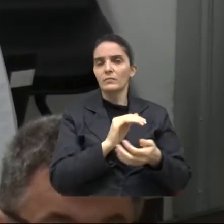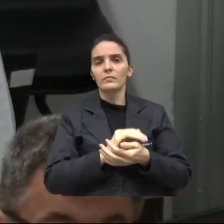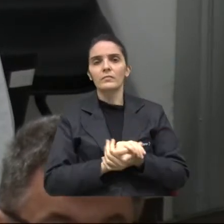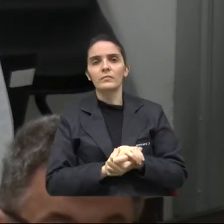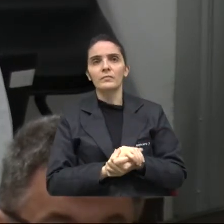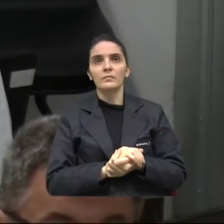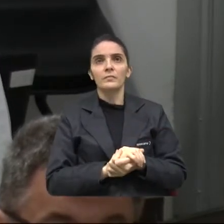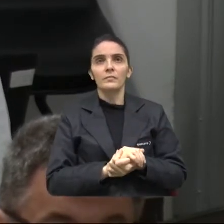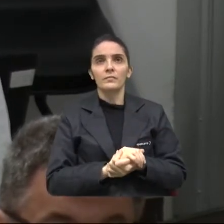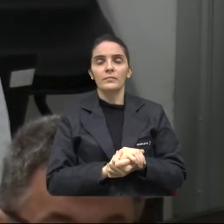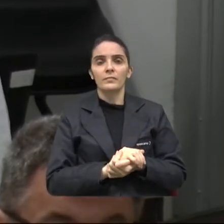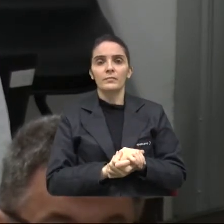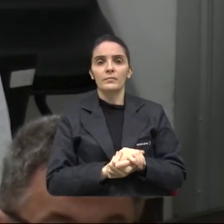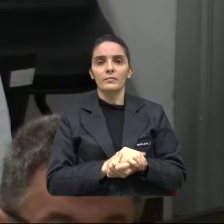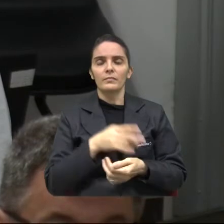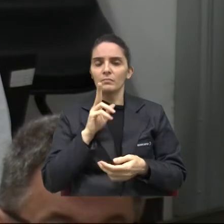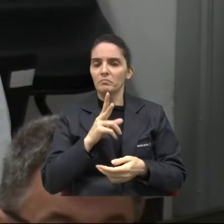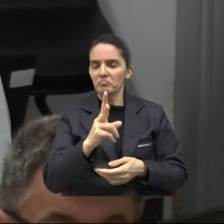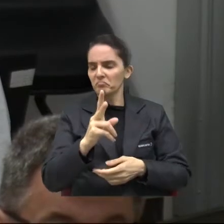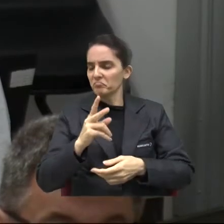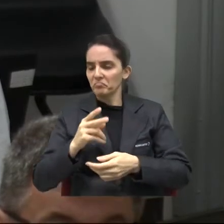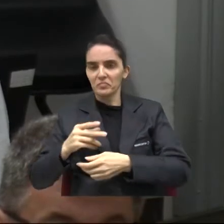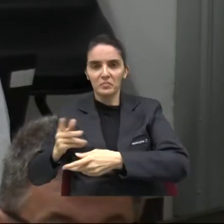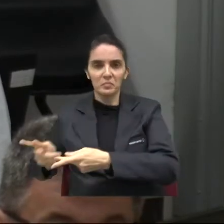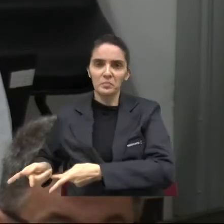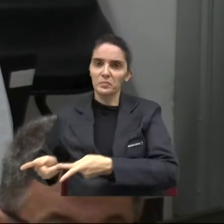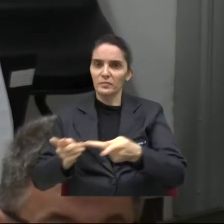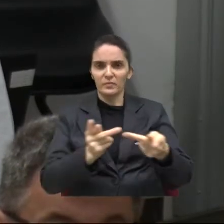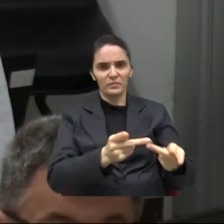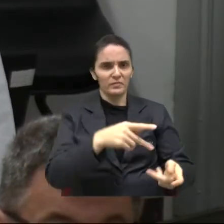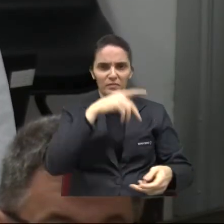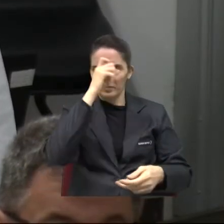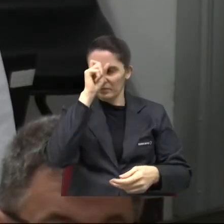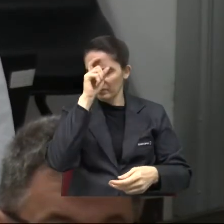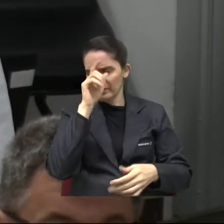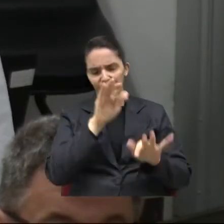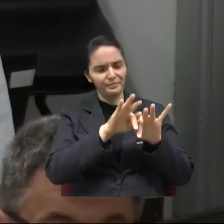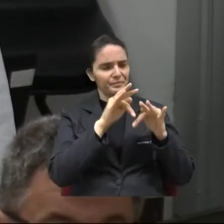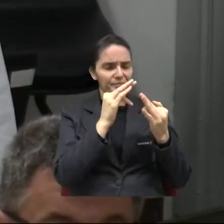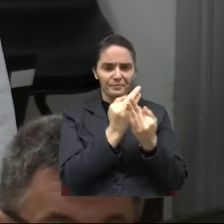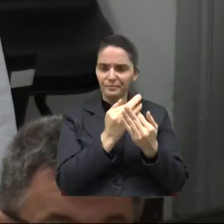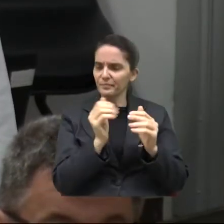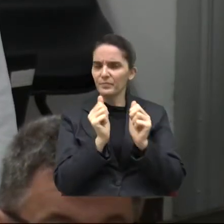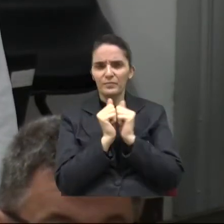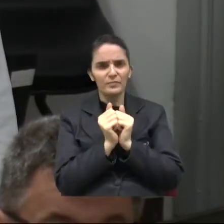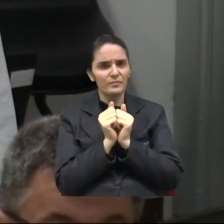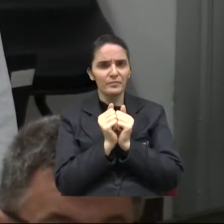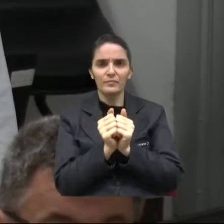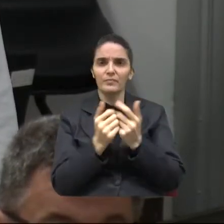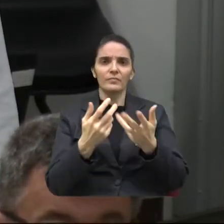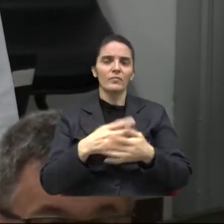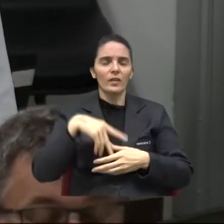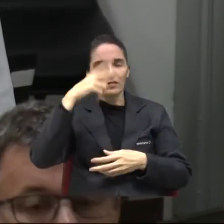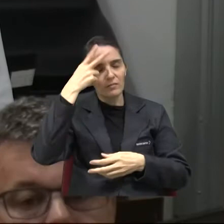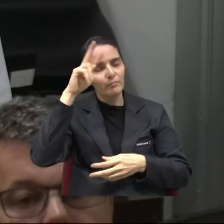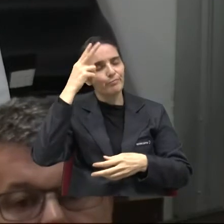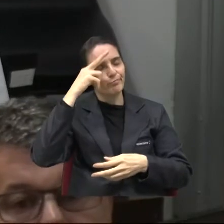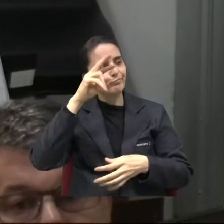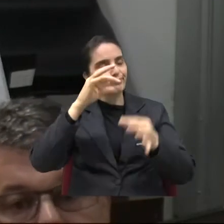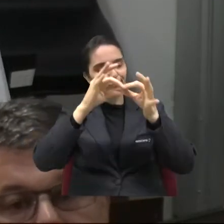Caminhamos muito juntos, foram muitas visitas, tanto a hospitais, a famílias. Contar a história aqui, tem muita história para